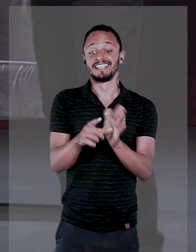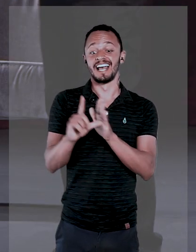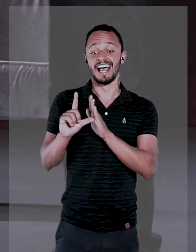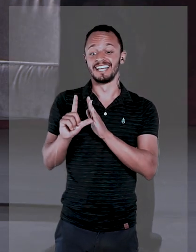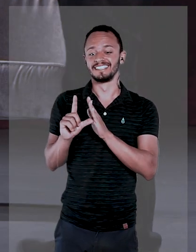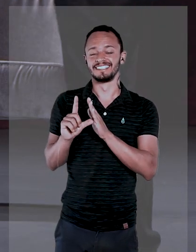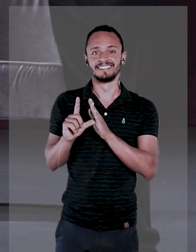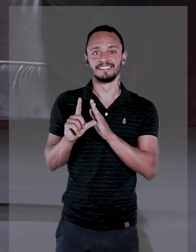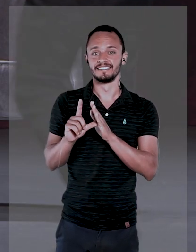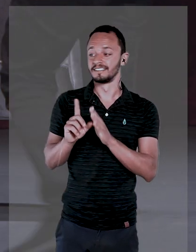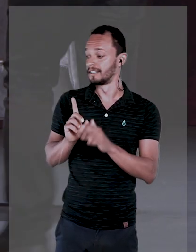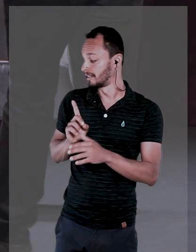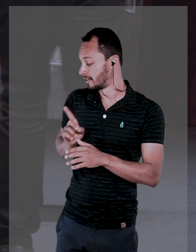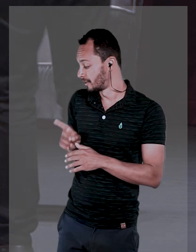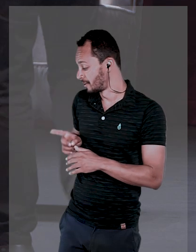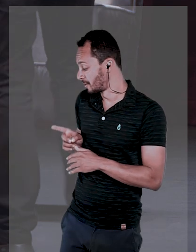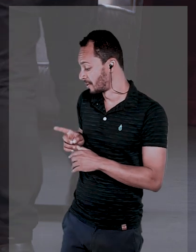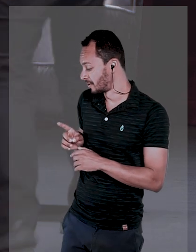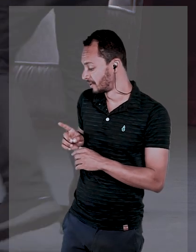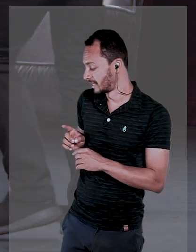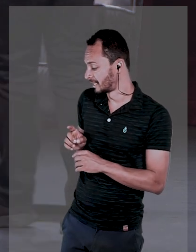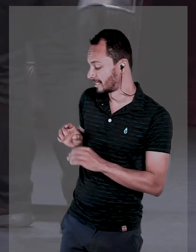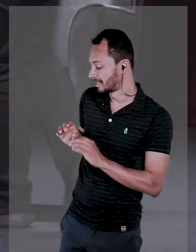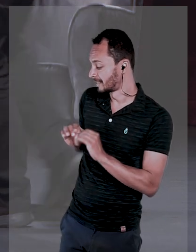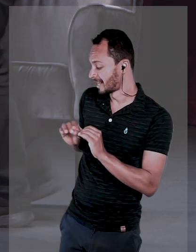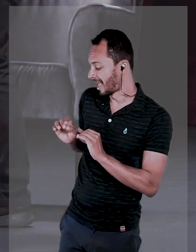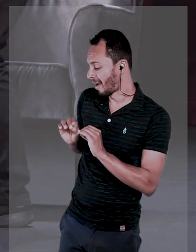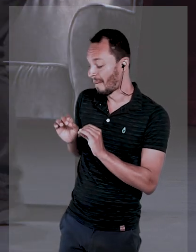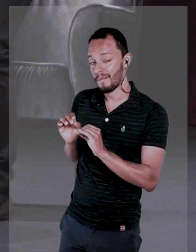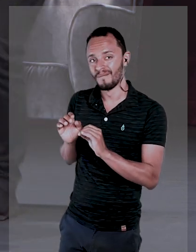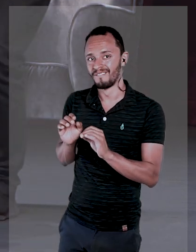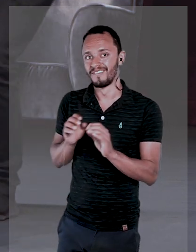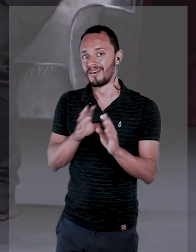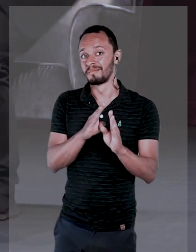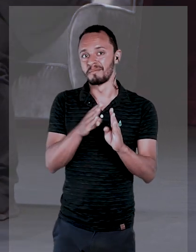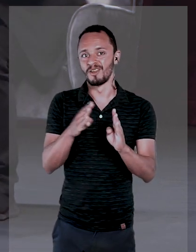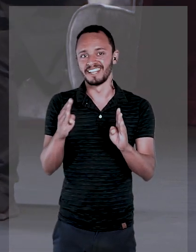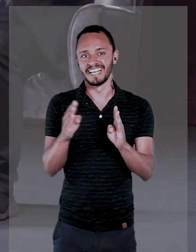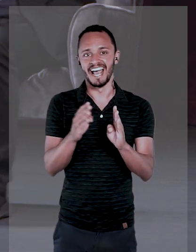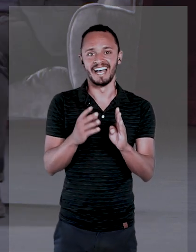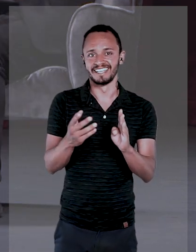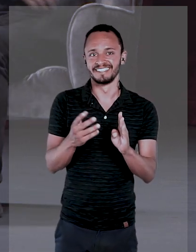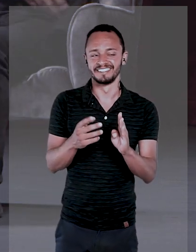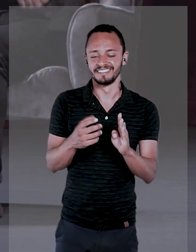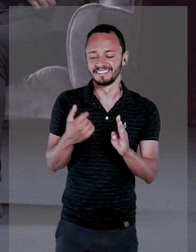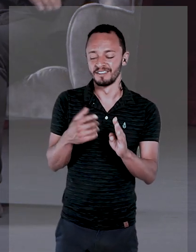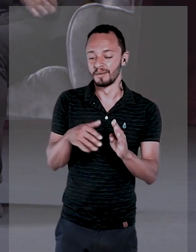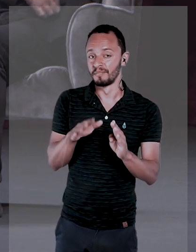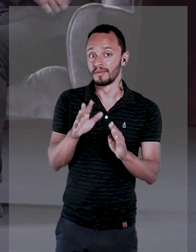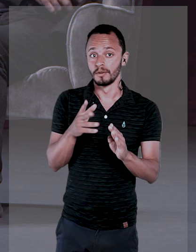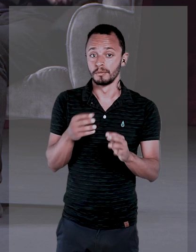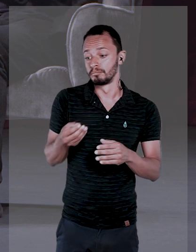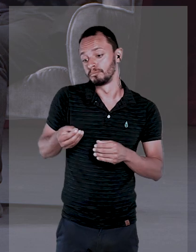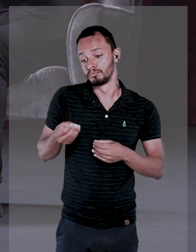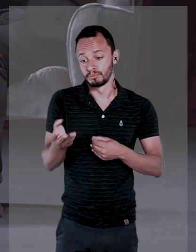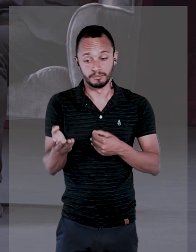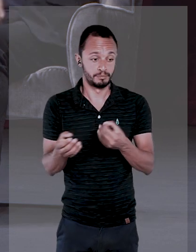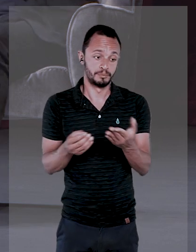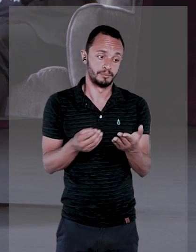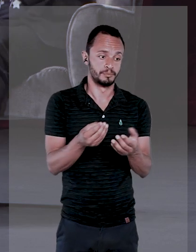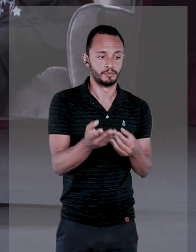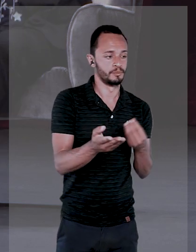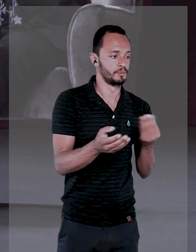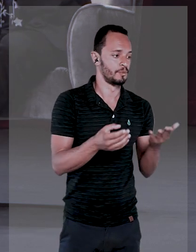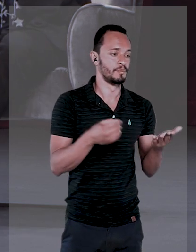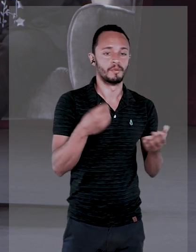essa semana. Mas, Tem pronto. mais ali? Não, eu agora tenho uns, mas esses são das pessoas que eu